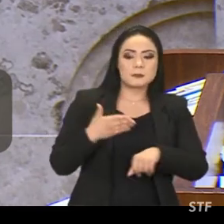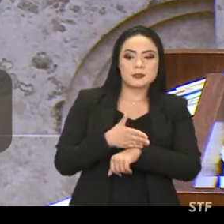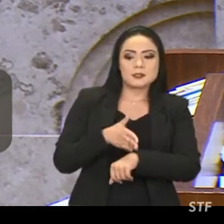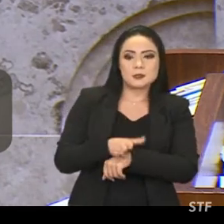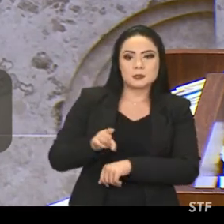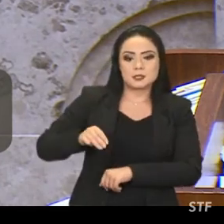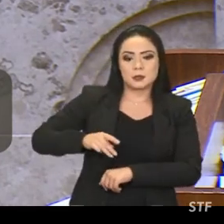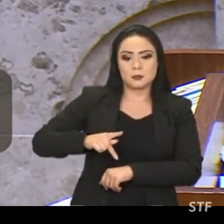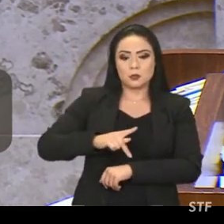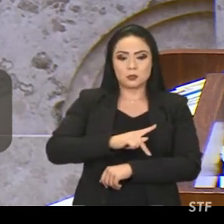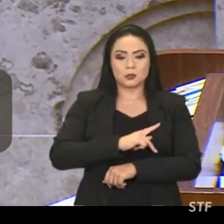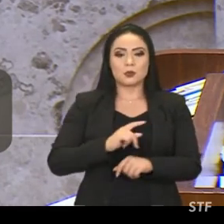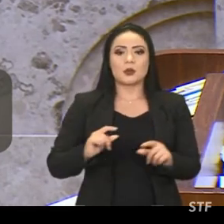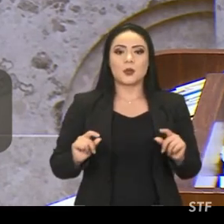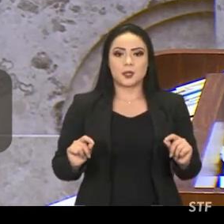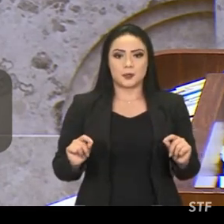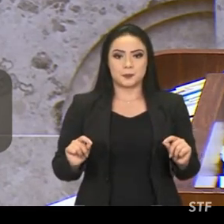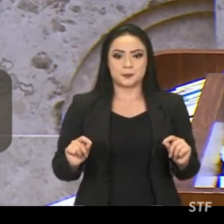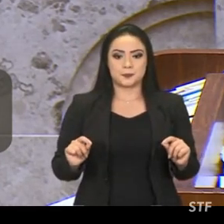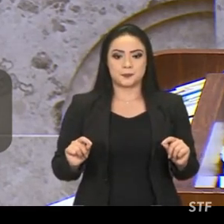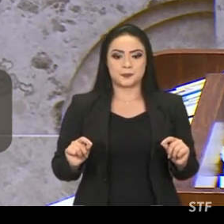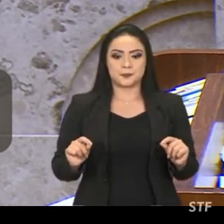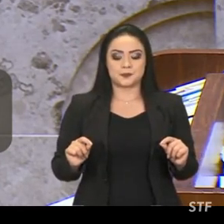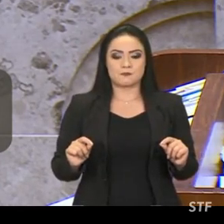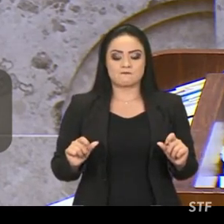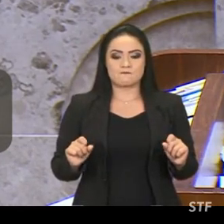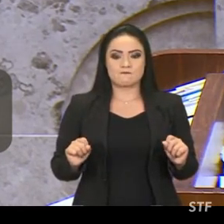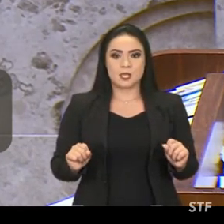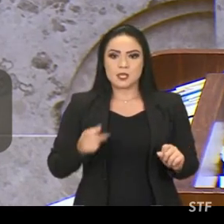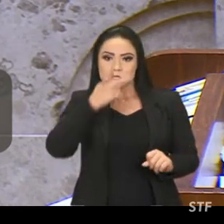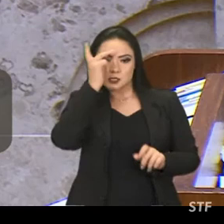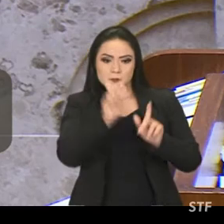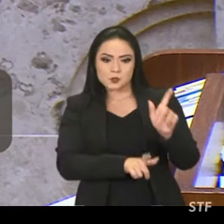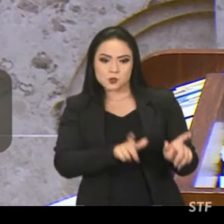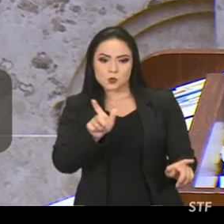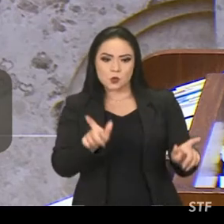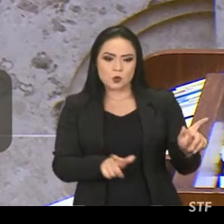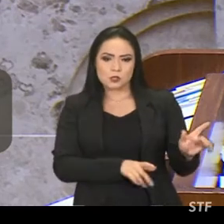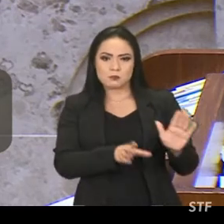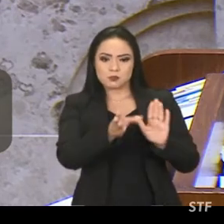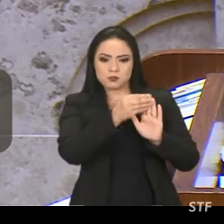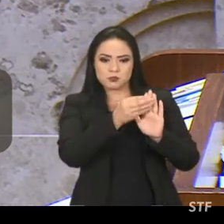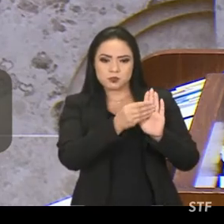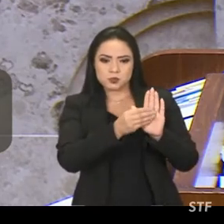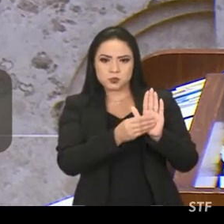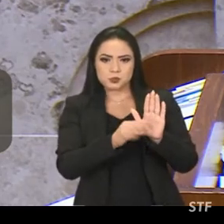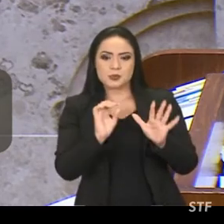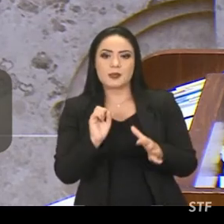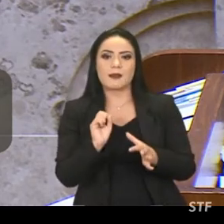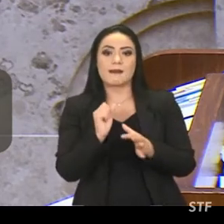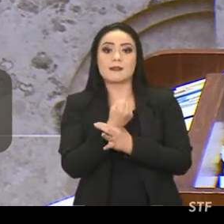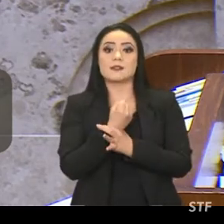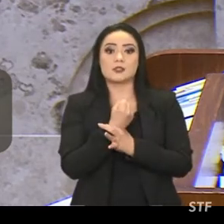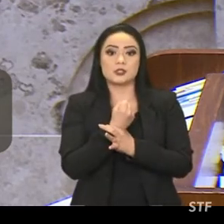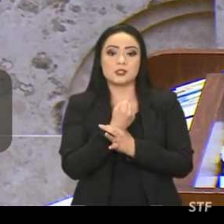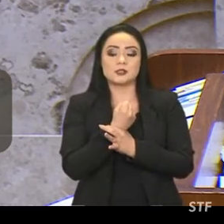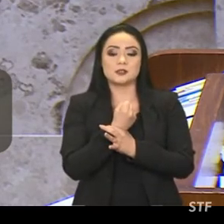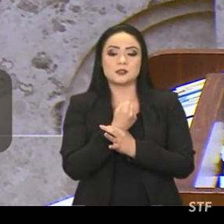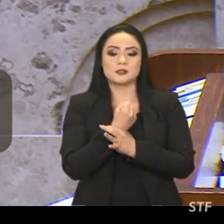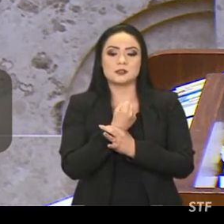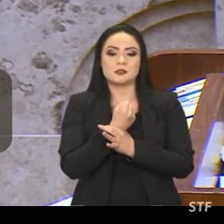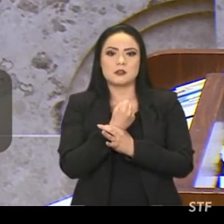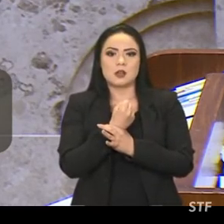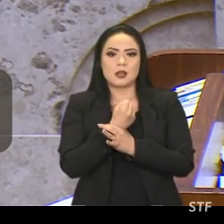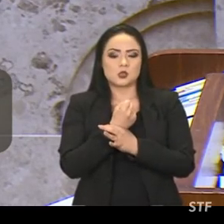existência do Ministério Público e atribui a esses membros do Ministério Público uma série de prerrogativas que garantem a sua